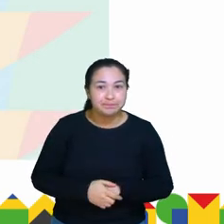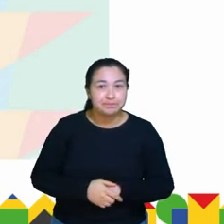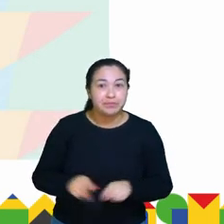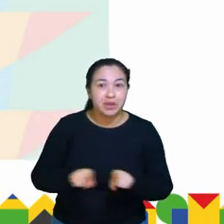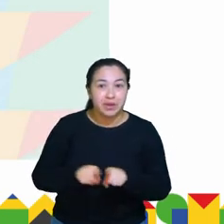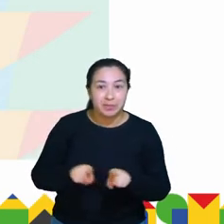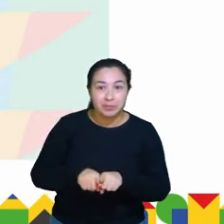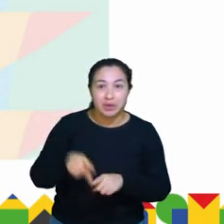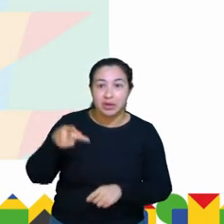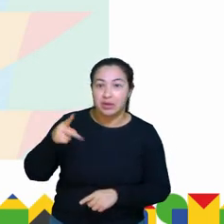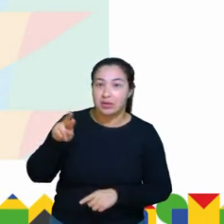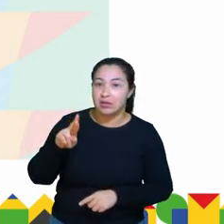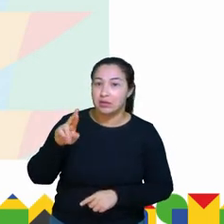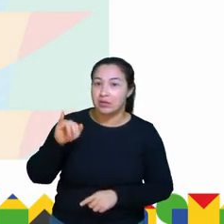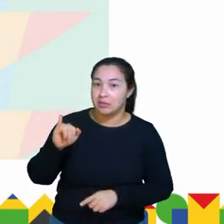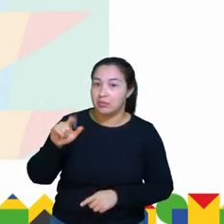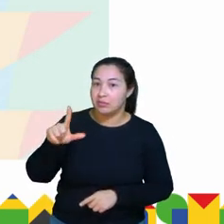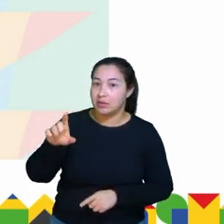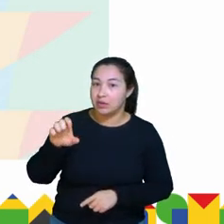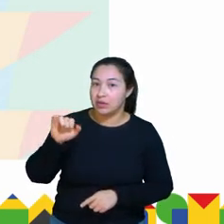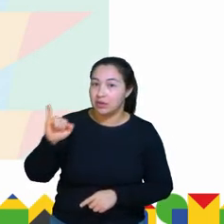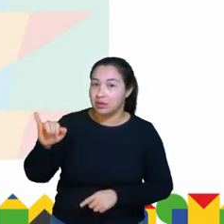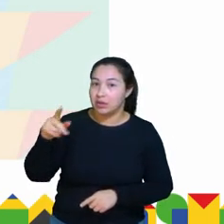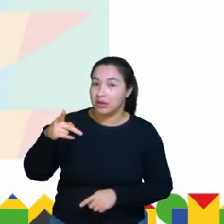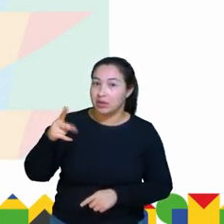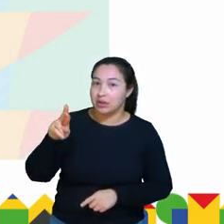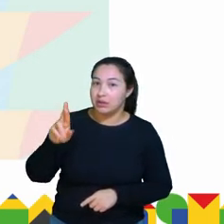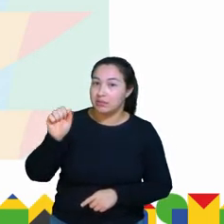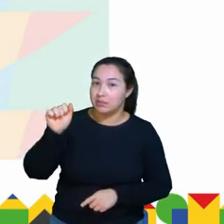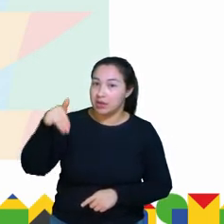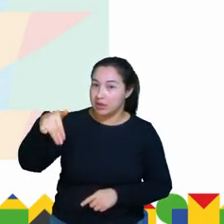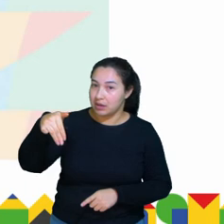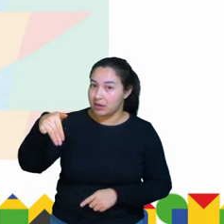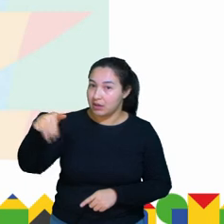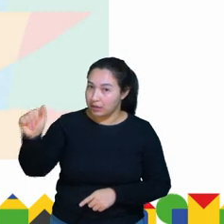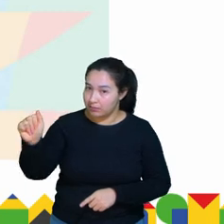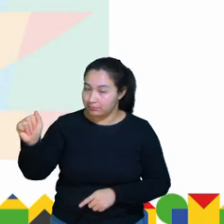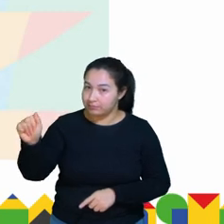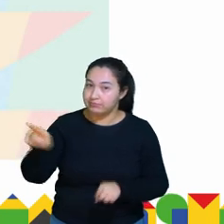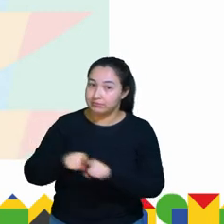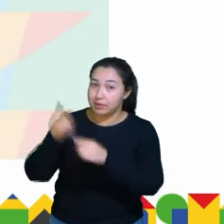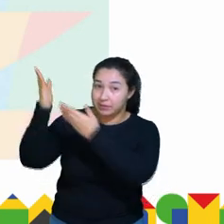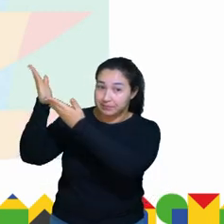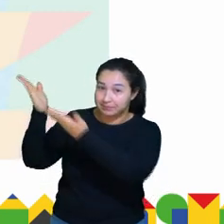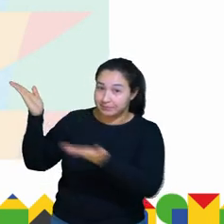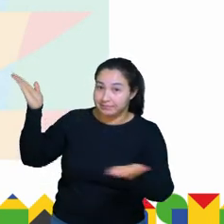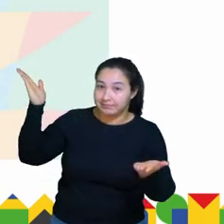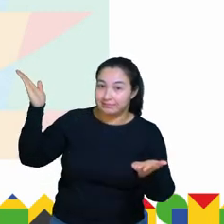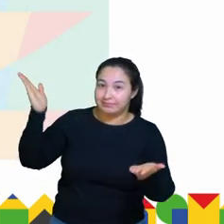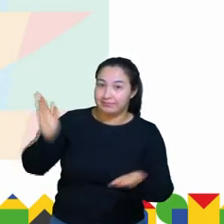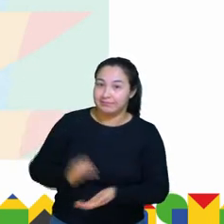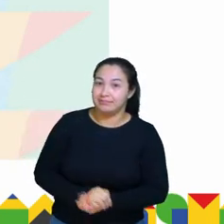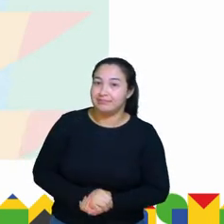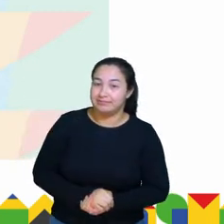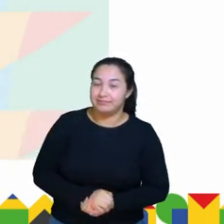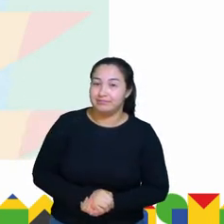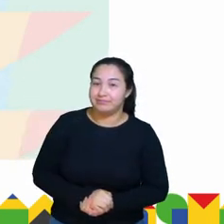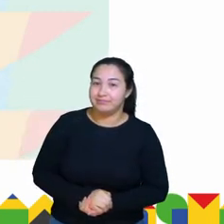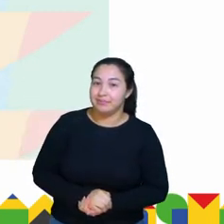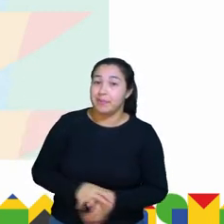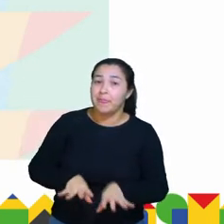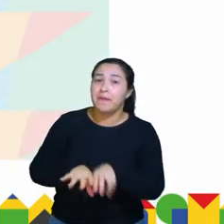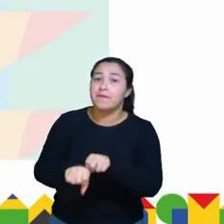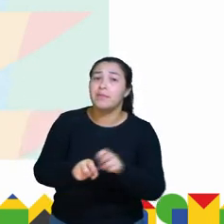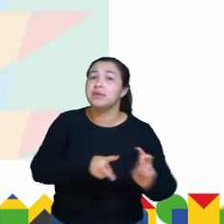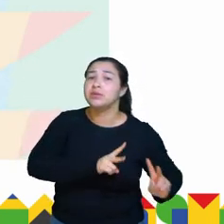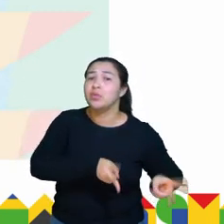temos o PR lei temos o prema então eh só para dizer que em termos de formação continuada